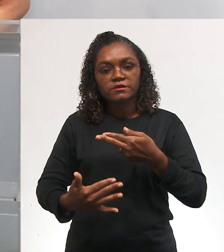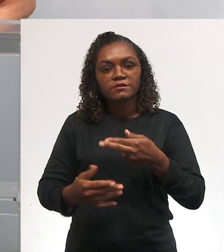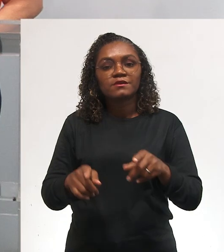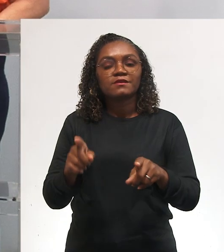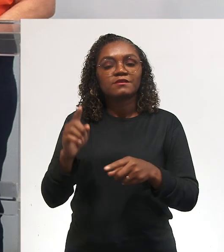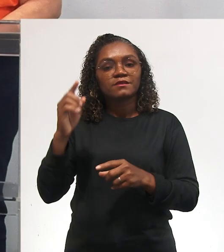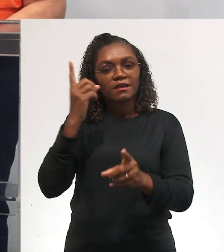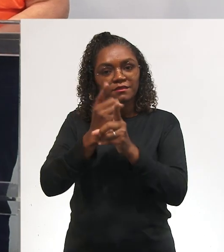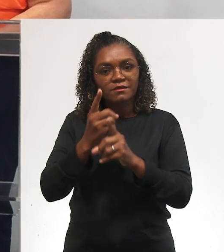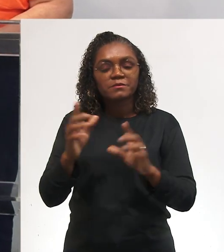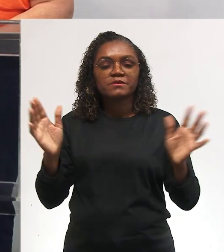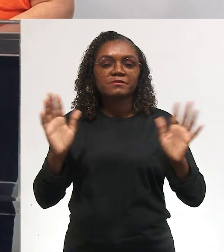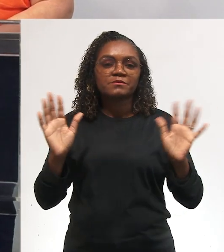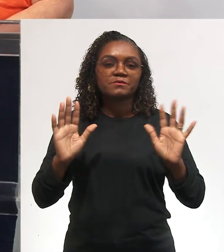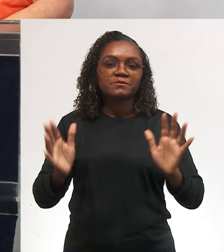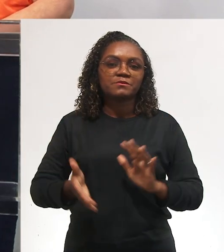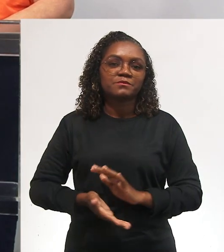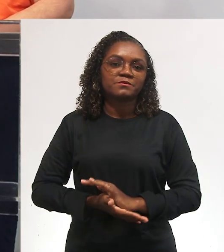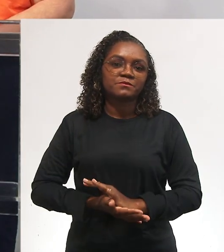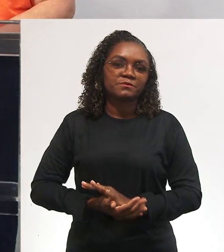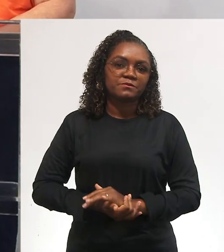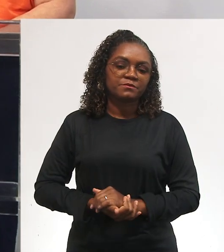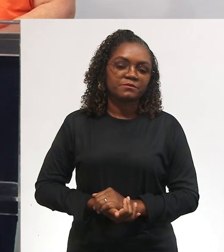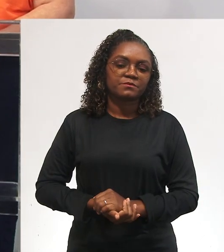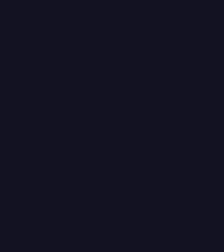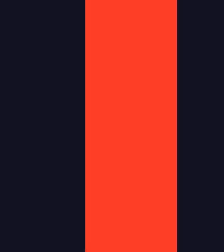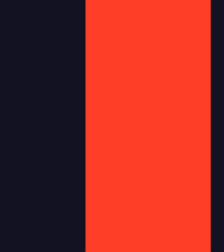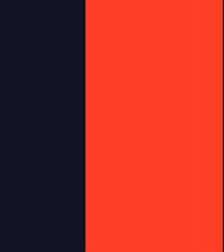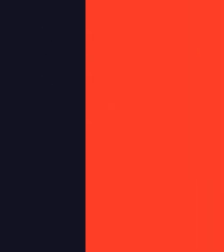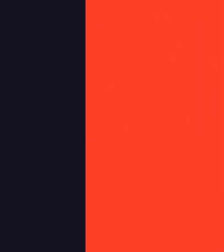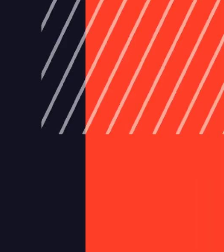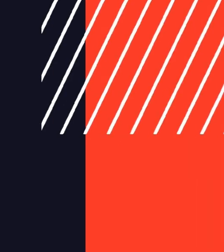nossas referências e até a próxima.